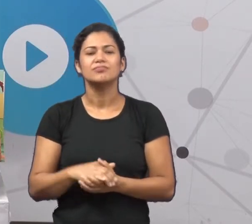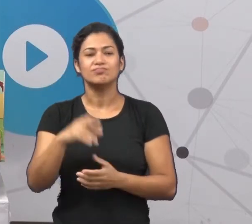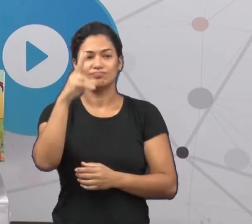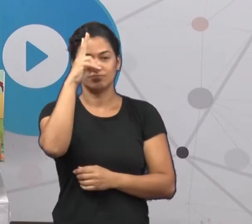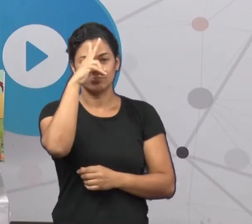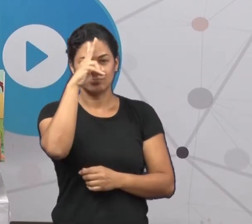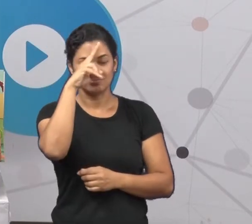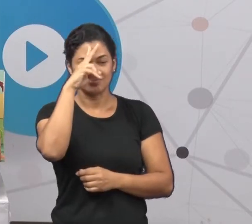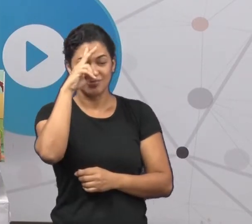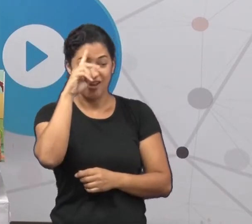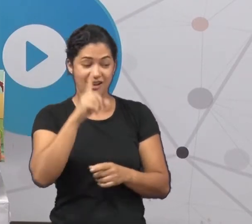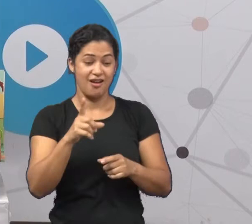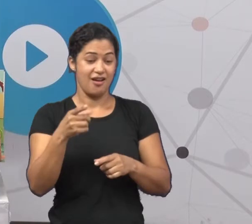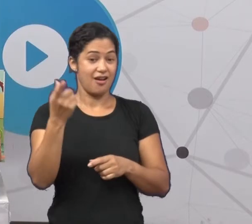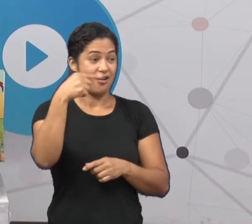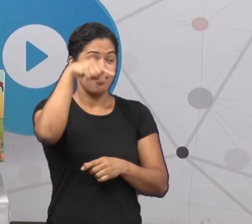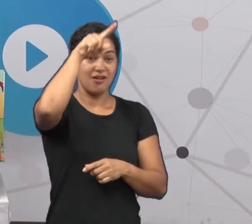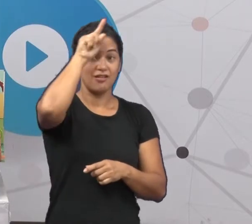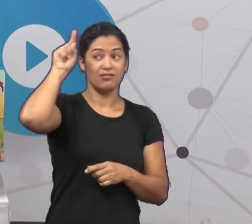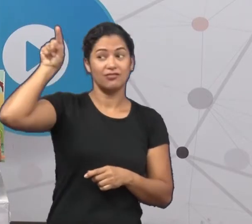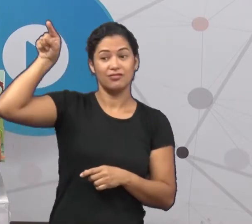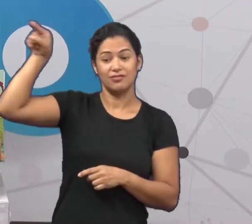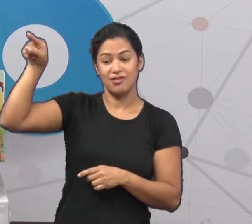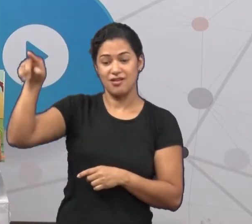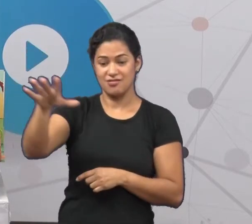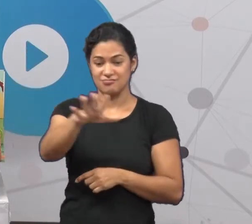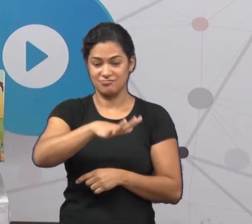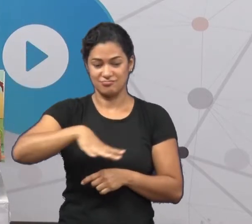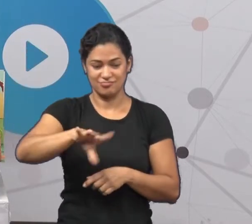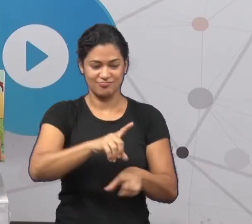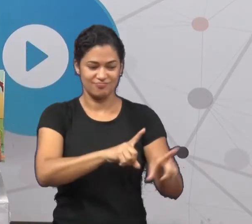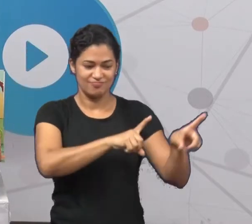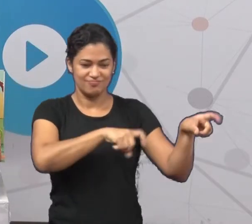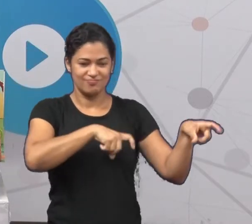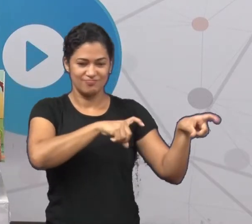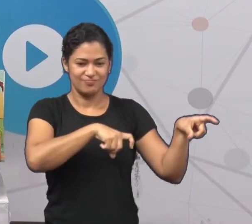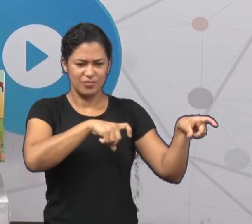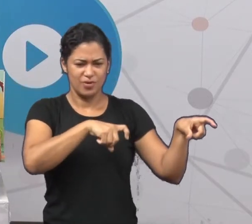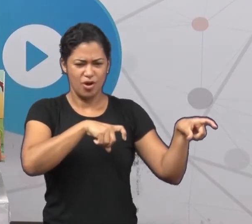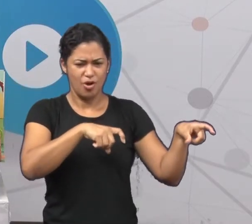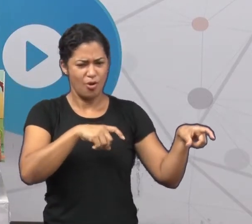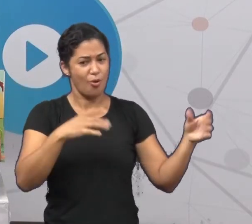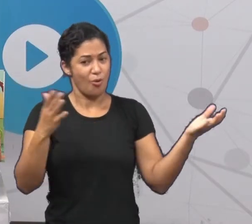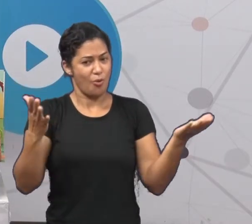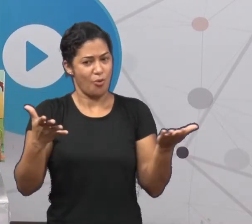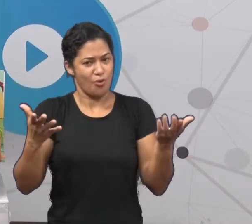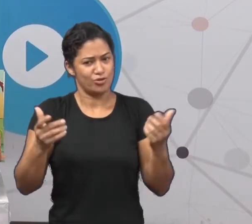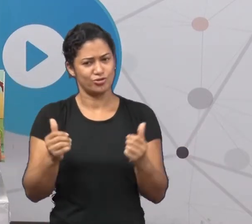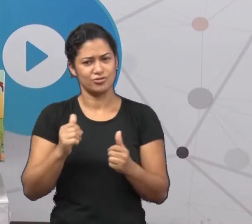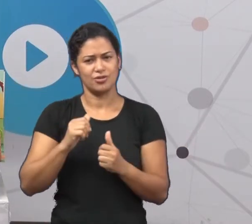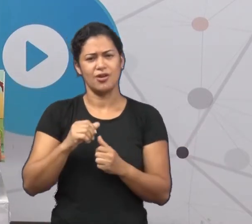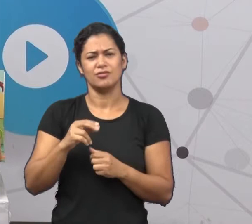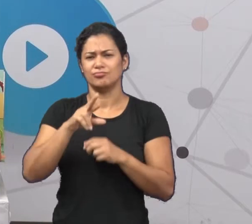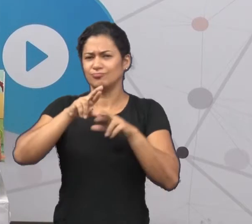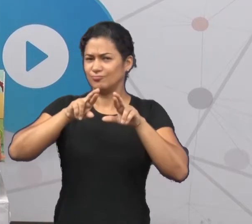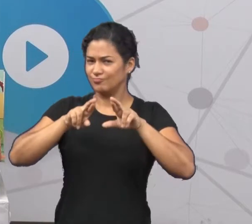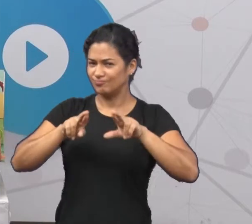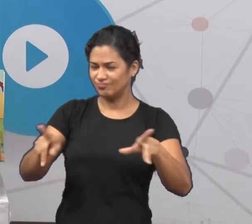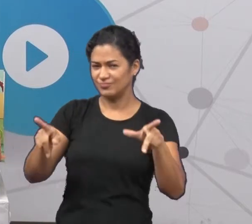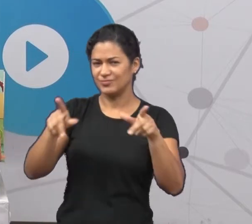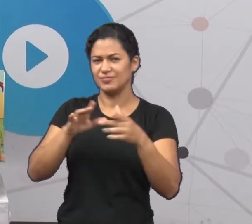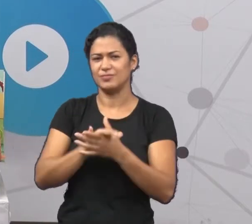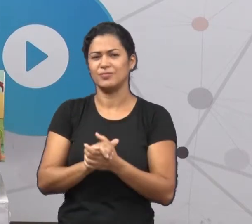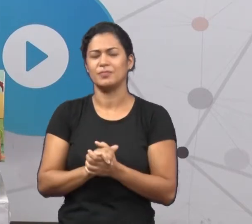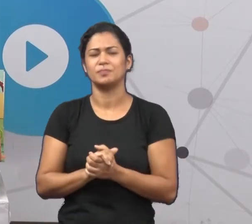Lembrando que lá na zona rural, antigamente não era como é hoje. Hoje a zona rural